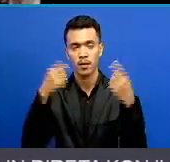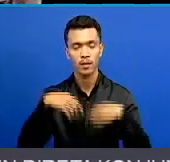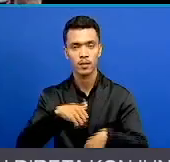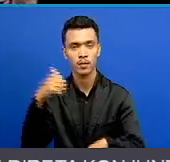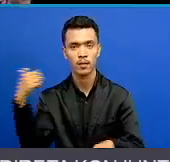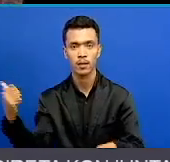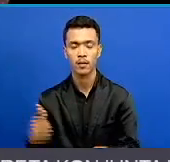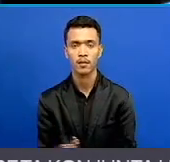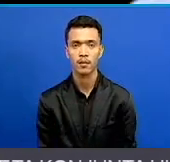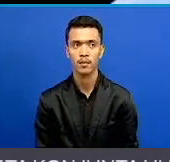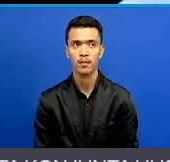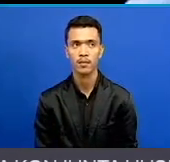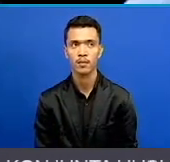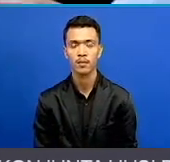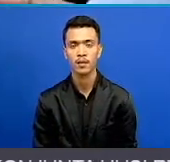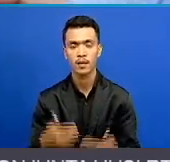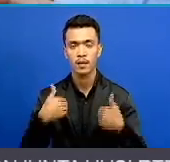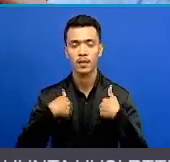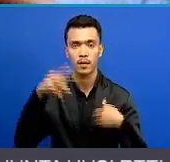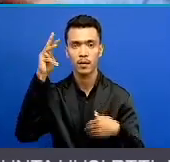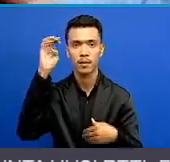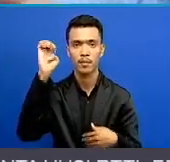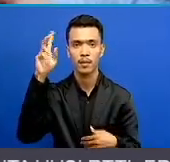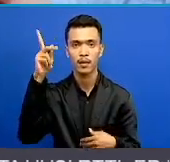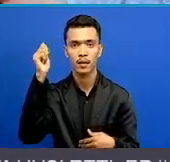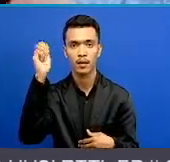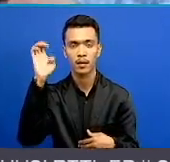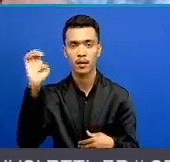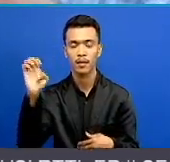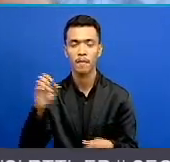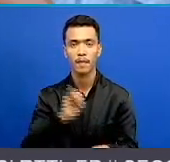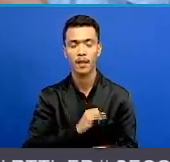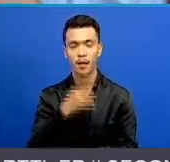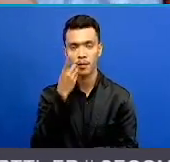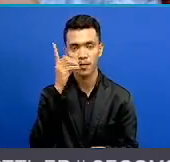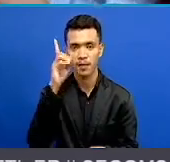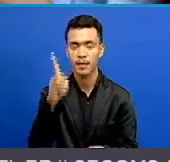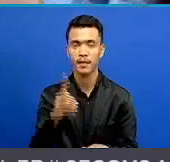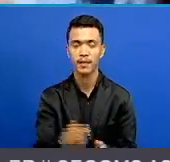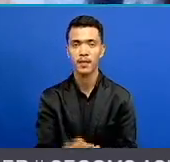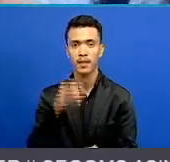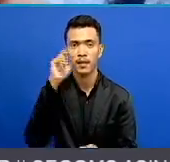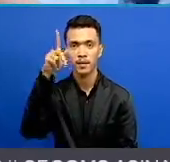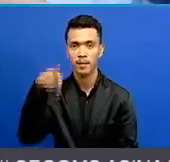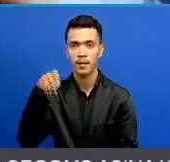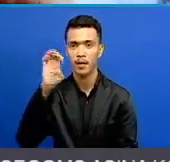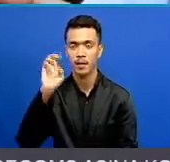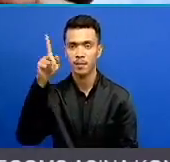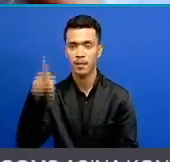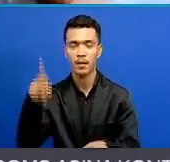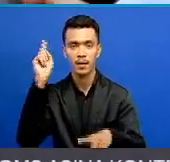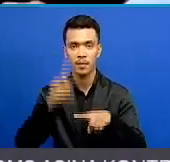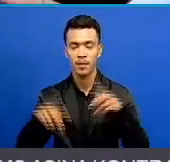mahalo hebo. E a me caine rasig la liga husota, hau atete da leirata, e pe sir la liga